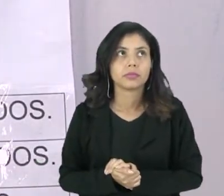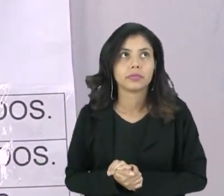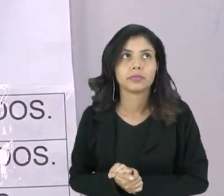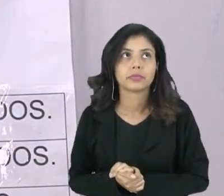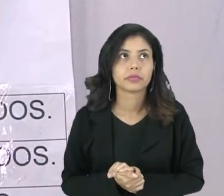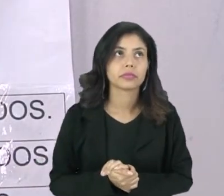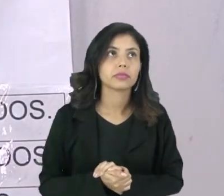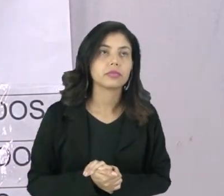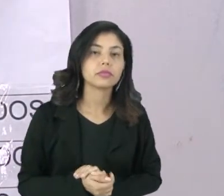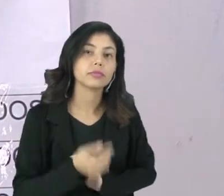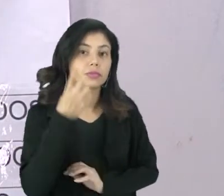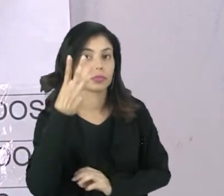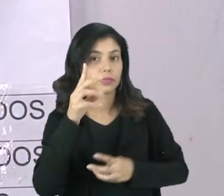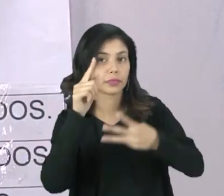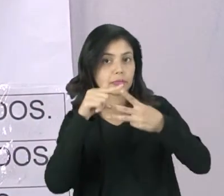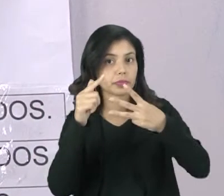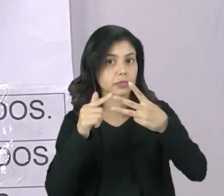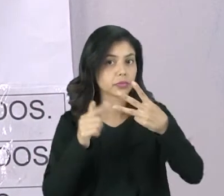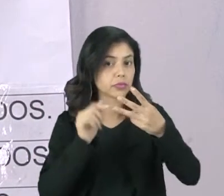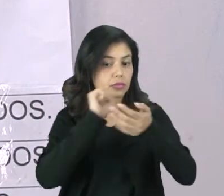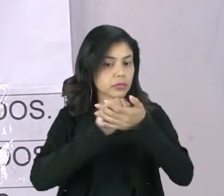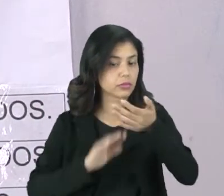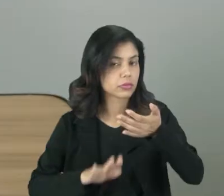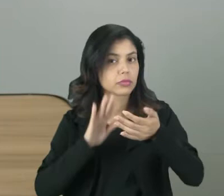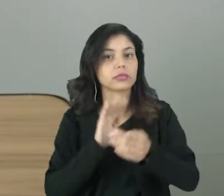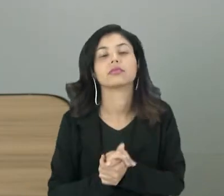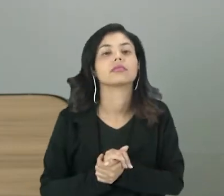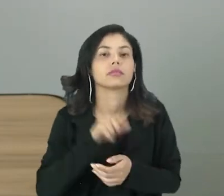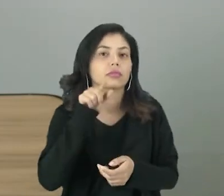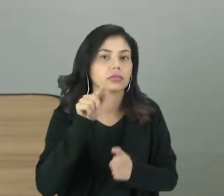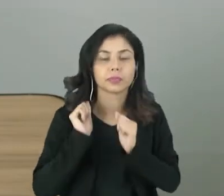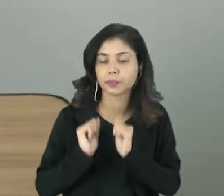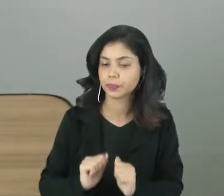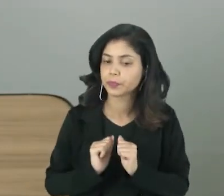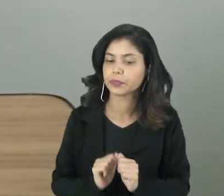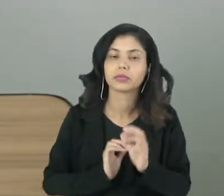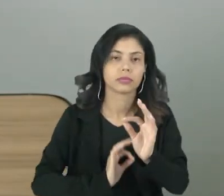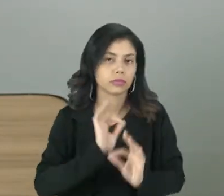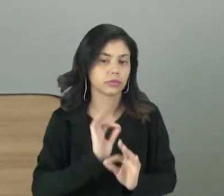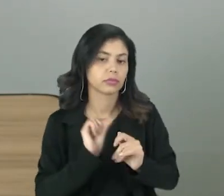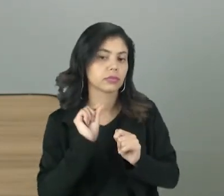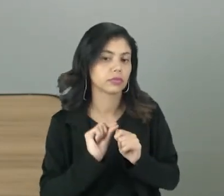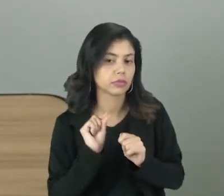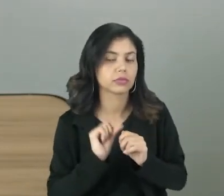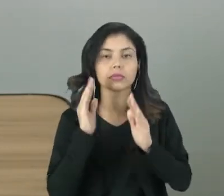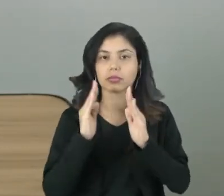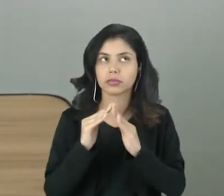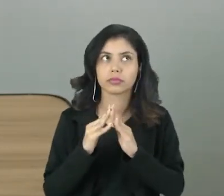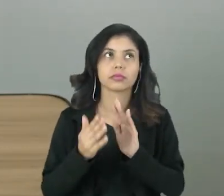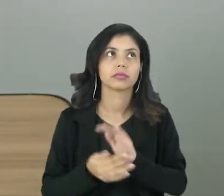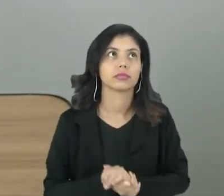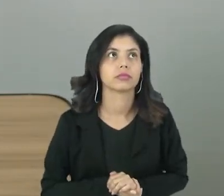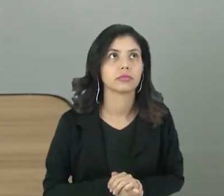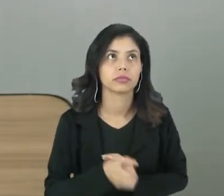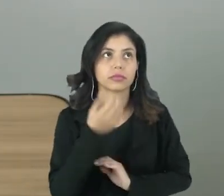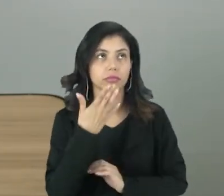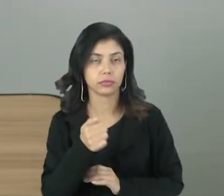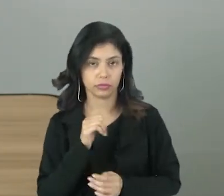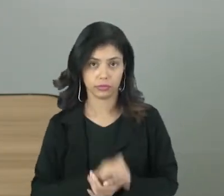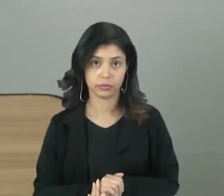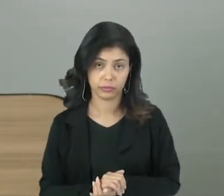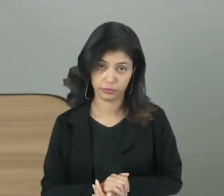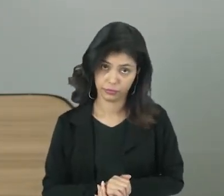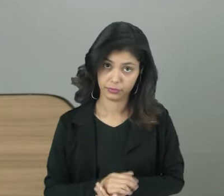Aqui nós temos três imagens de atividades em que vocês podem estar fazendo em casa tá bom